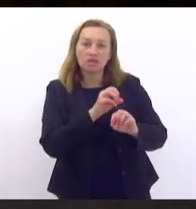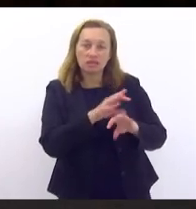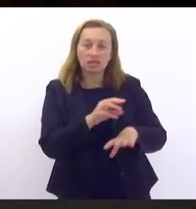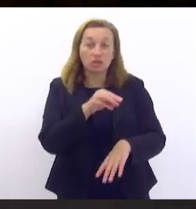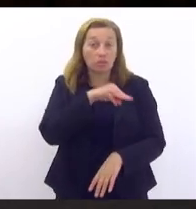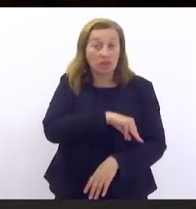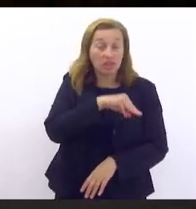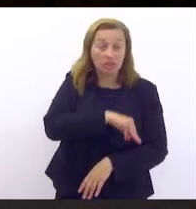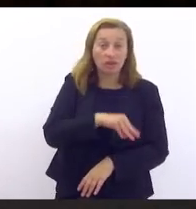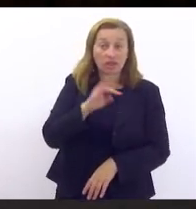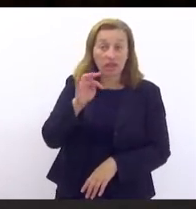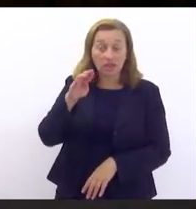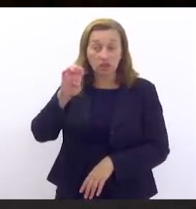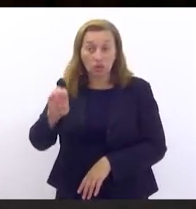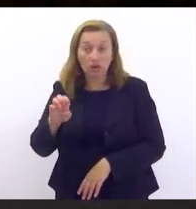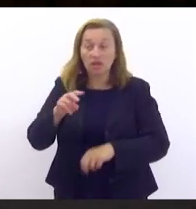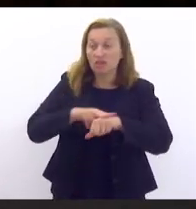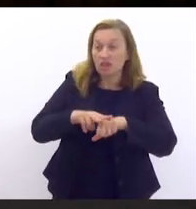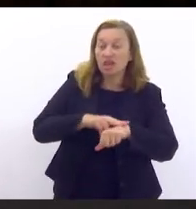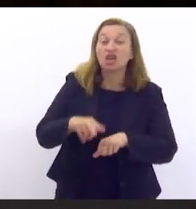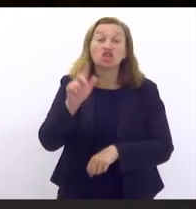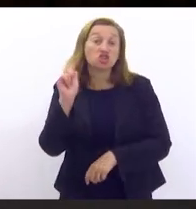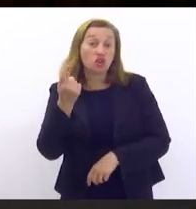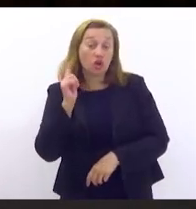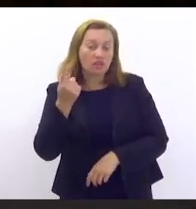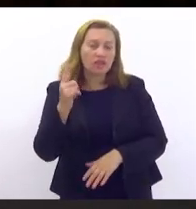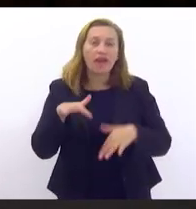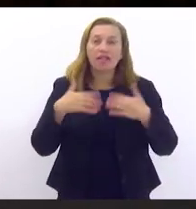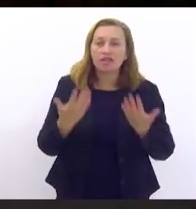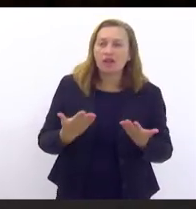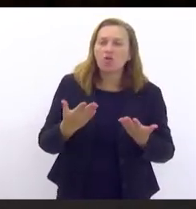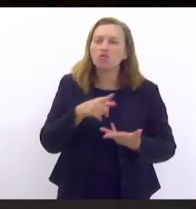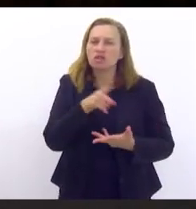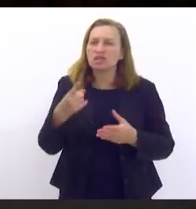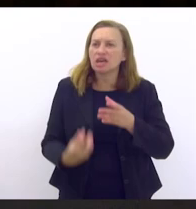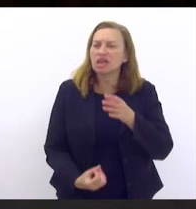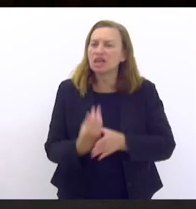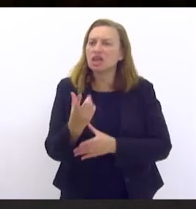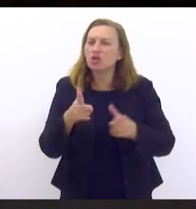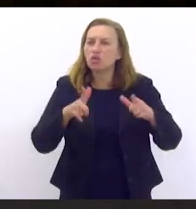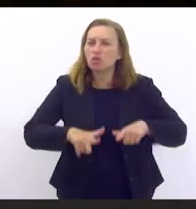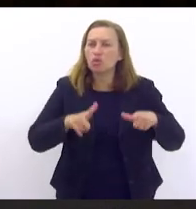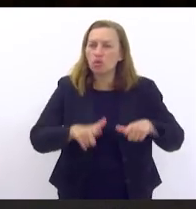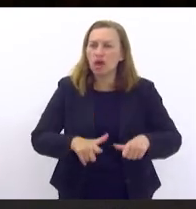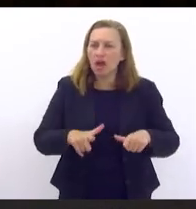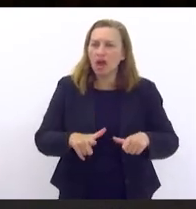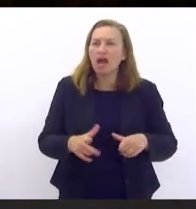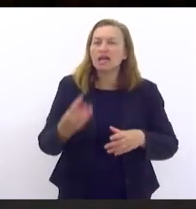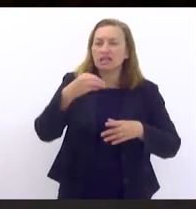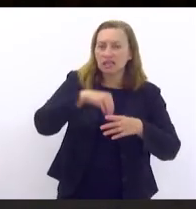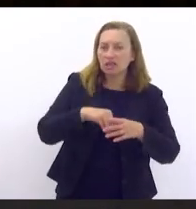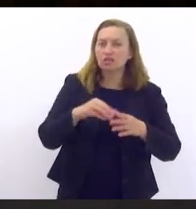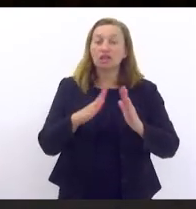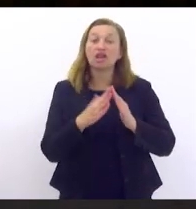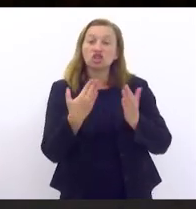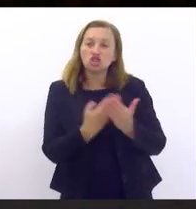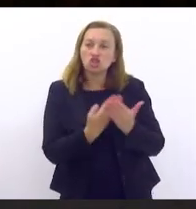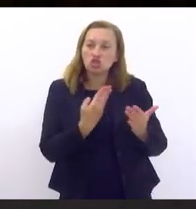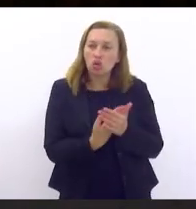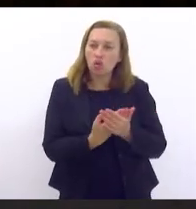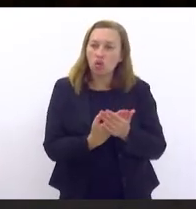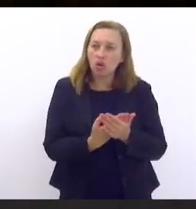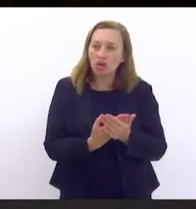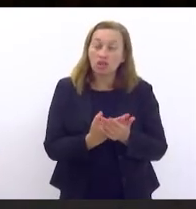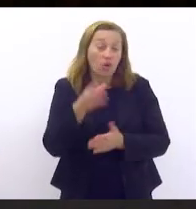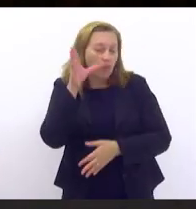professor dando aula de português na torre Verde geografia Então quer dizer você cria um espaço físico dentro da escola onde aquilo